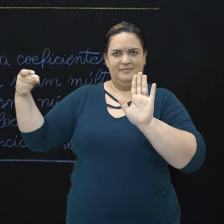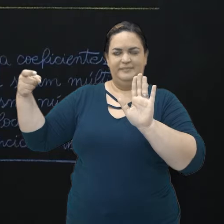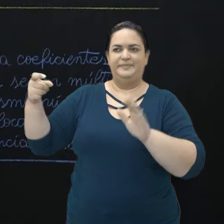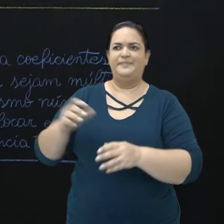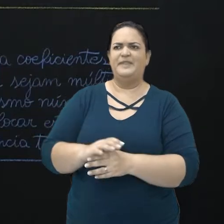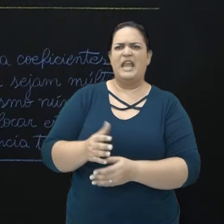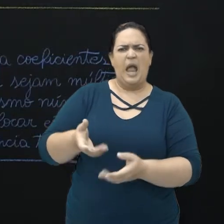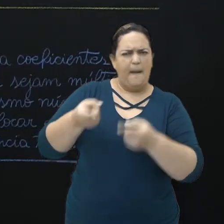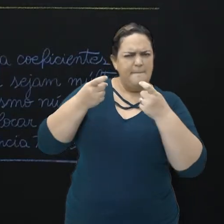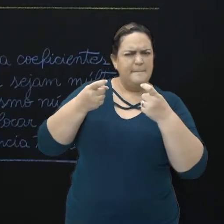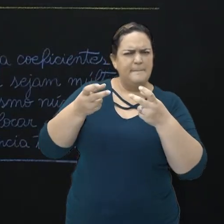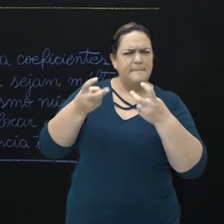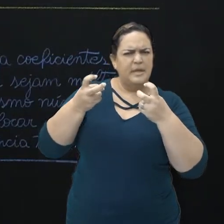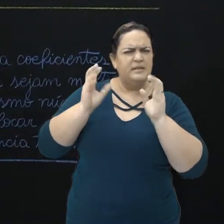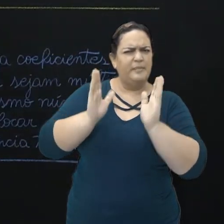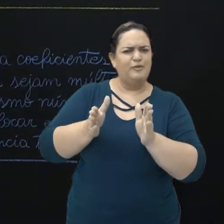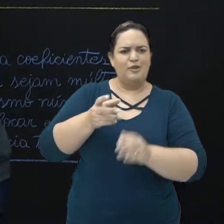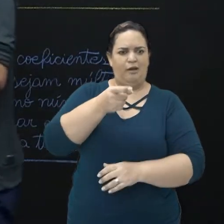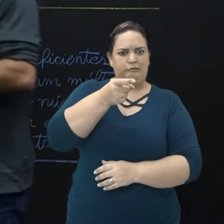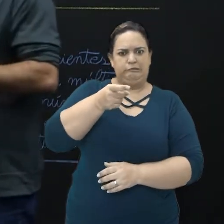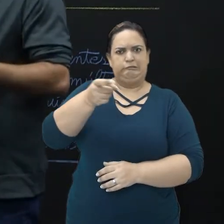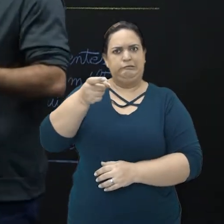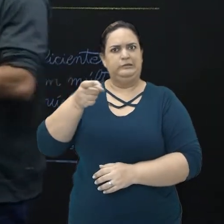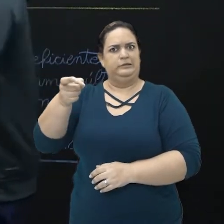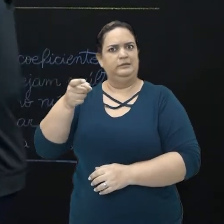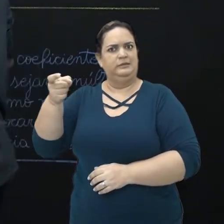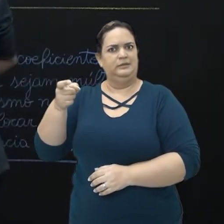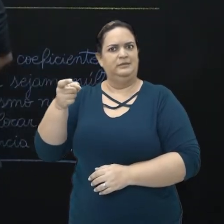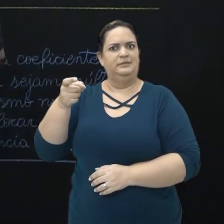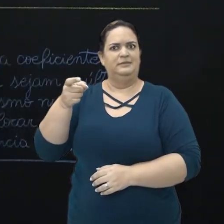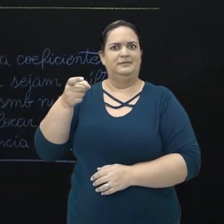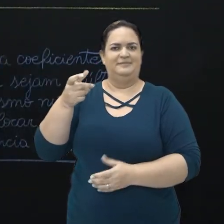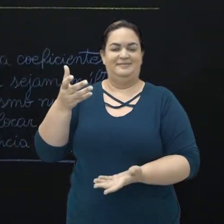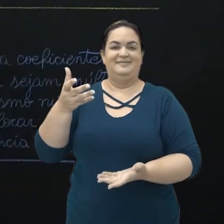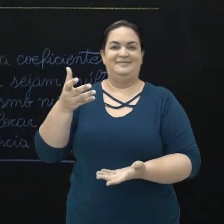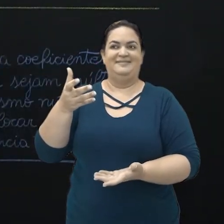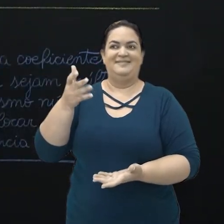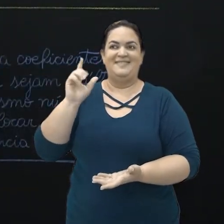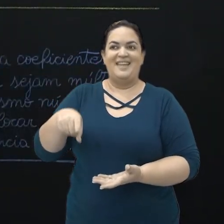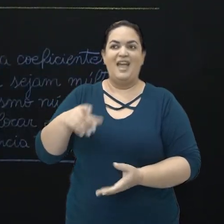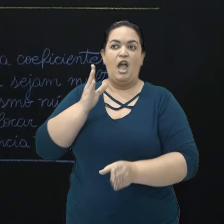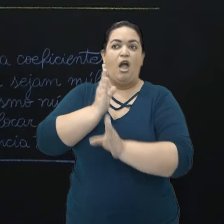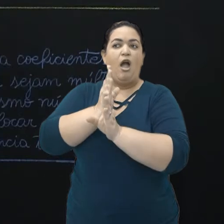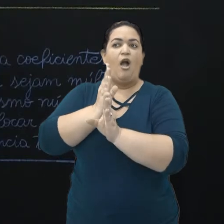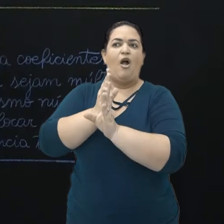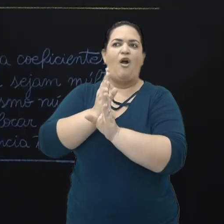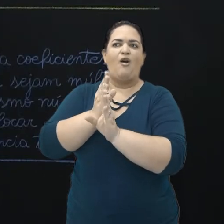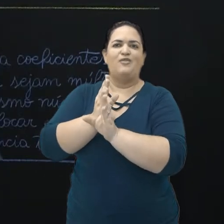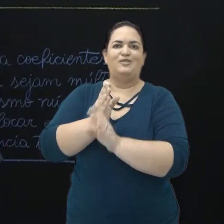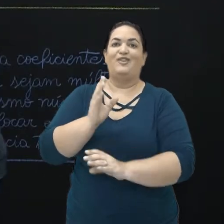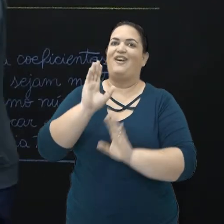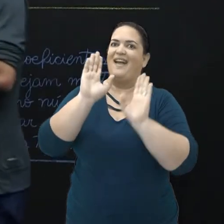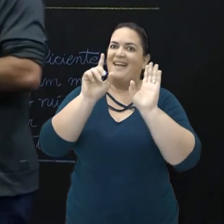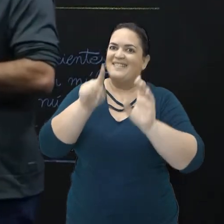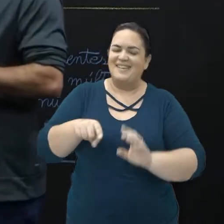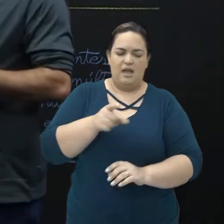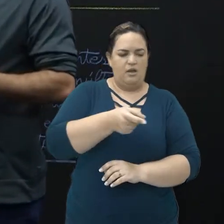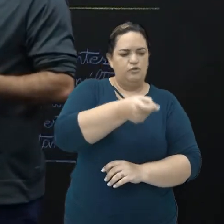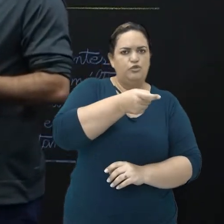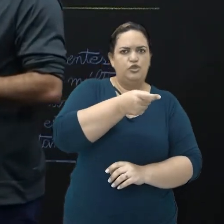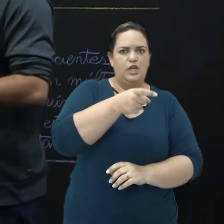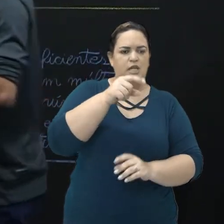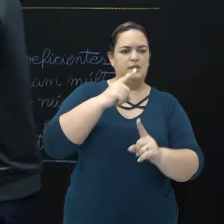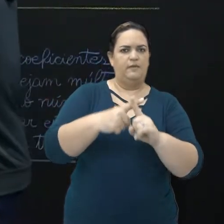fator comum é o x, tá? Então, esse x é o valor que virá fora dos parênteses. E